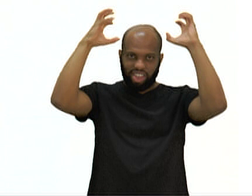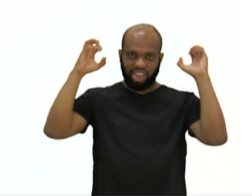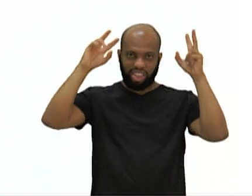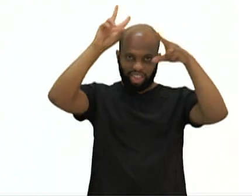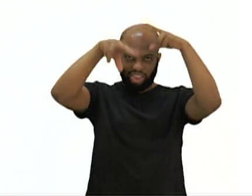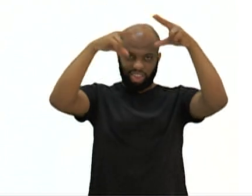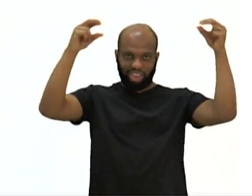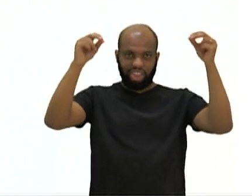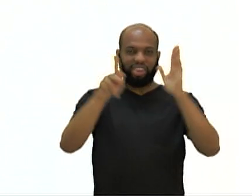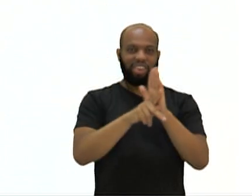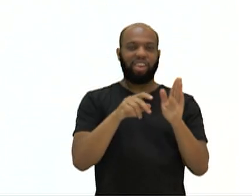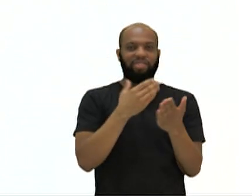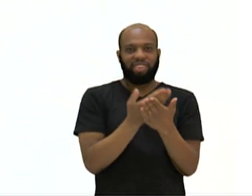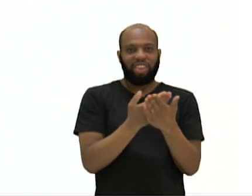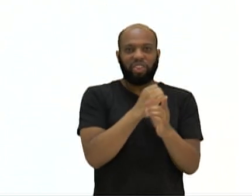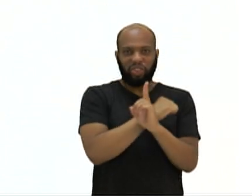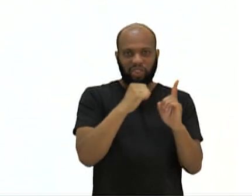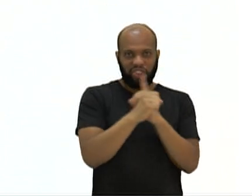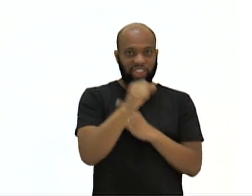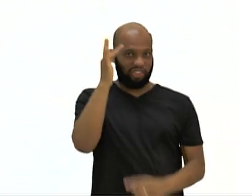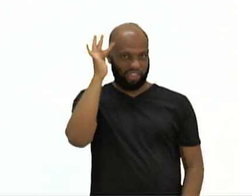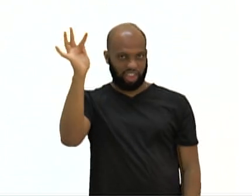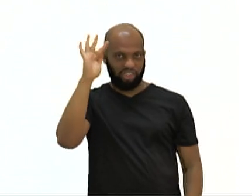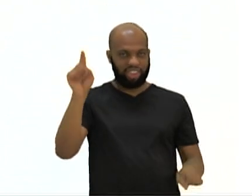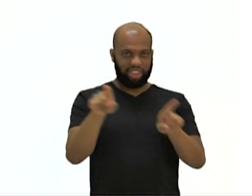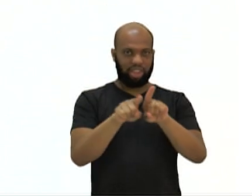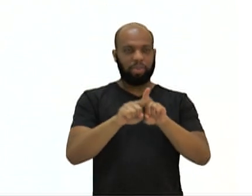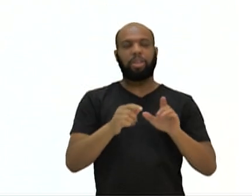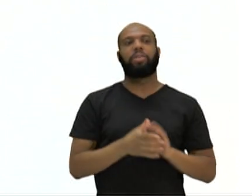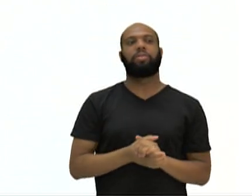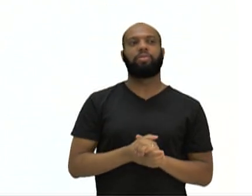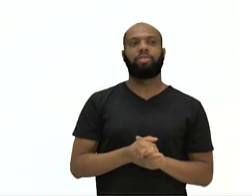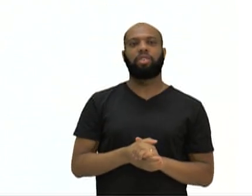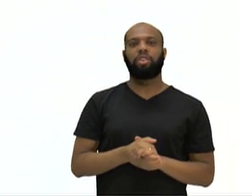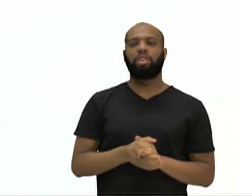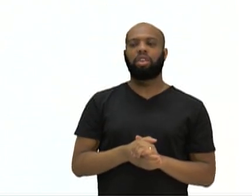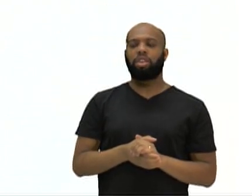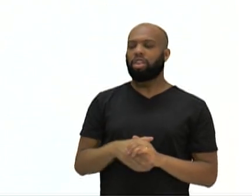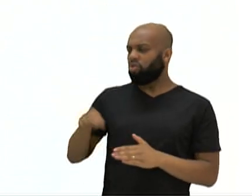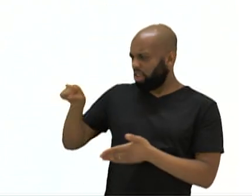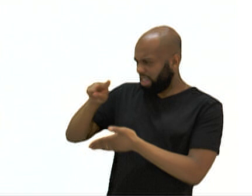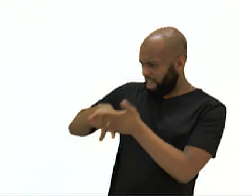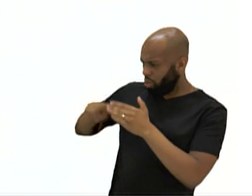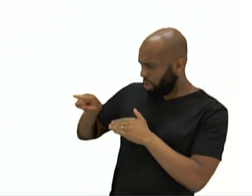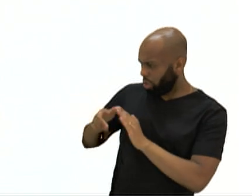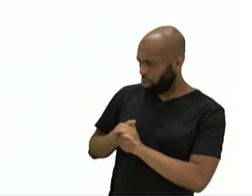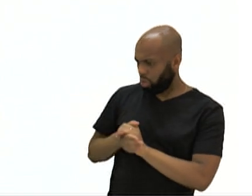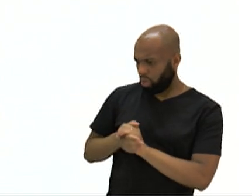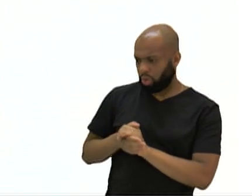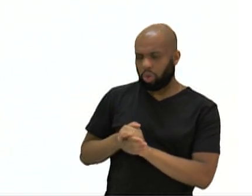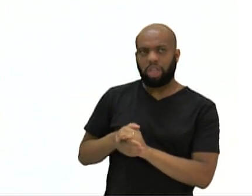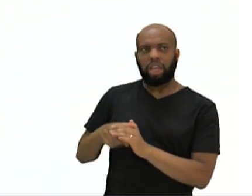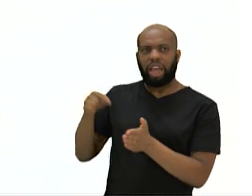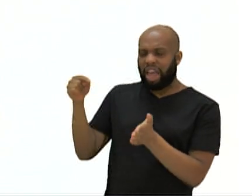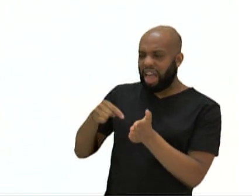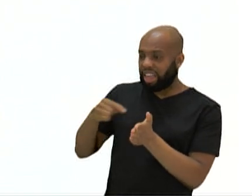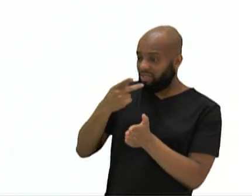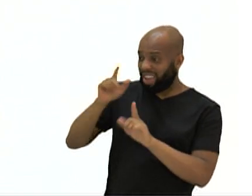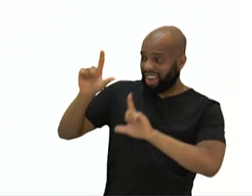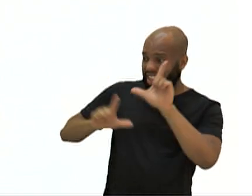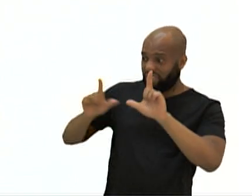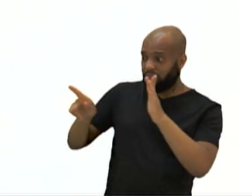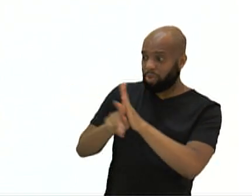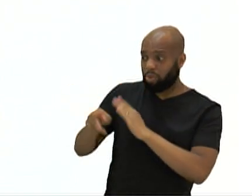protagonista nas aulas de Sociologia e Filosofia? Bora lá. Você leu isso? Aqui diz que a TV é um veículo